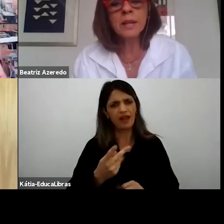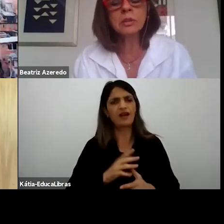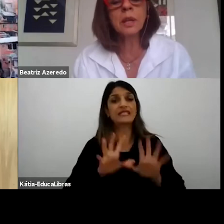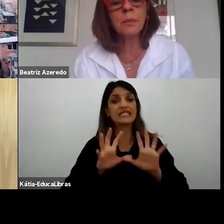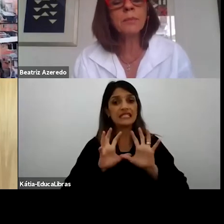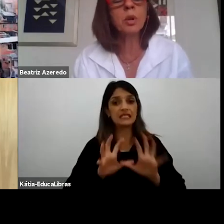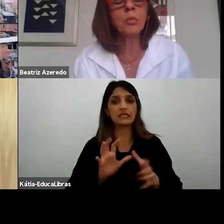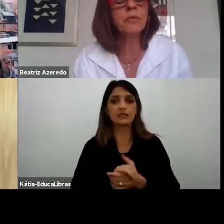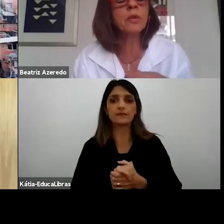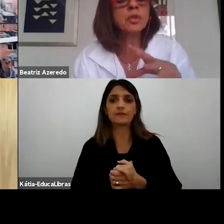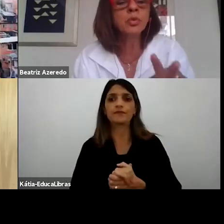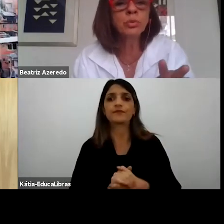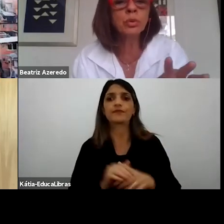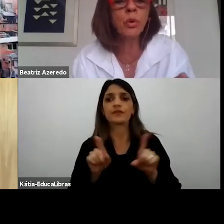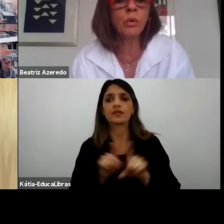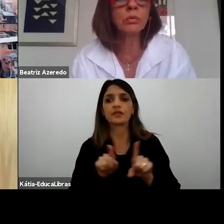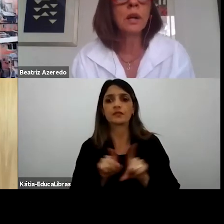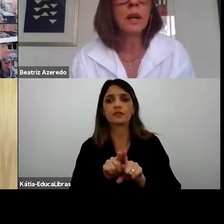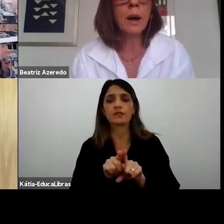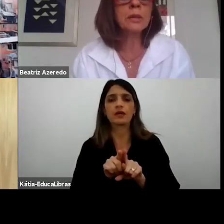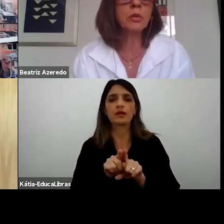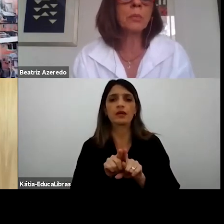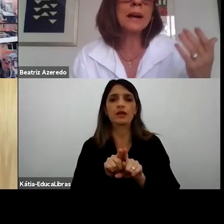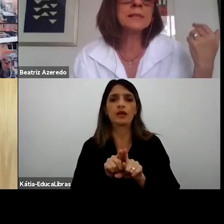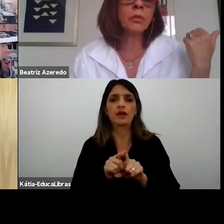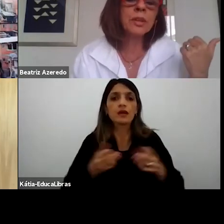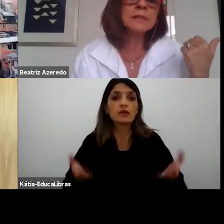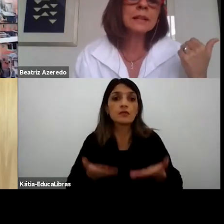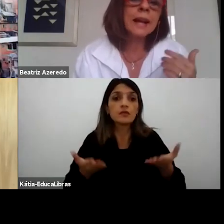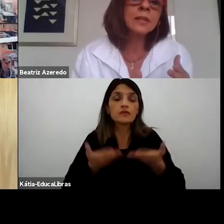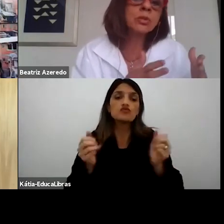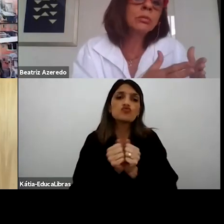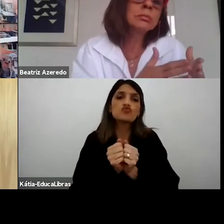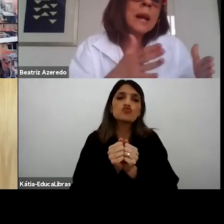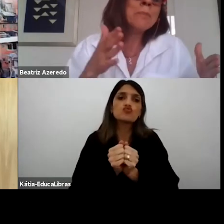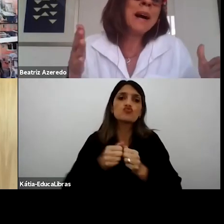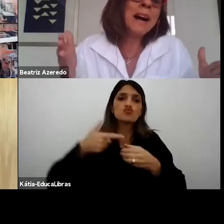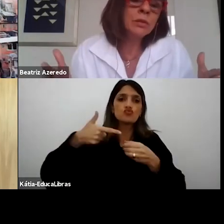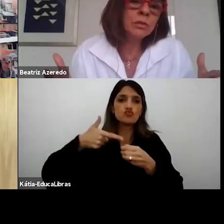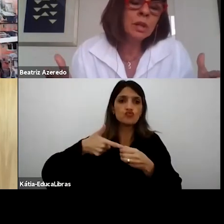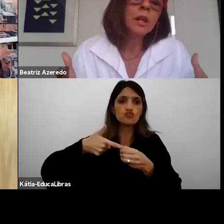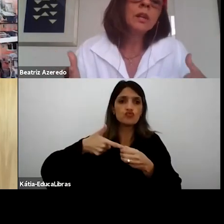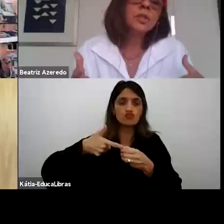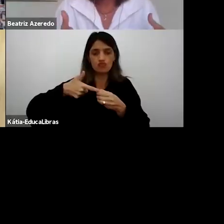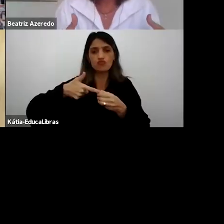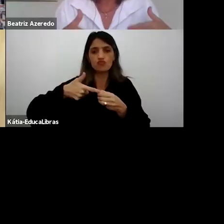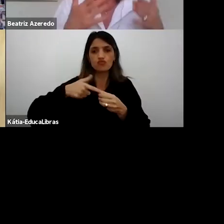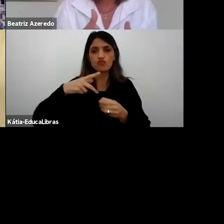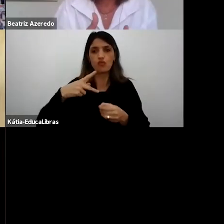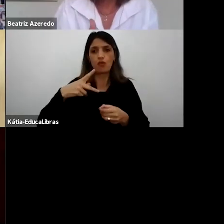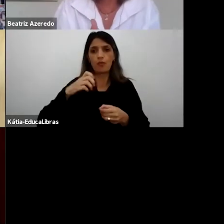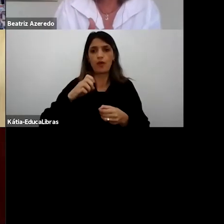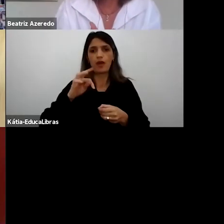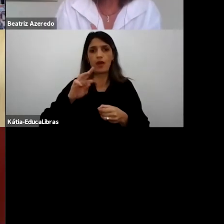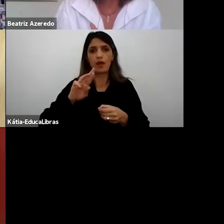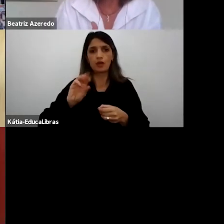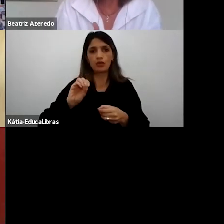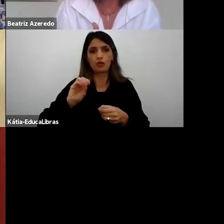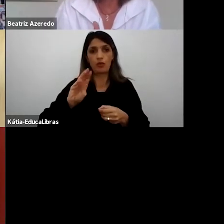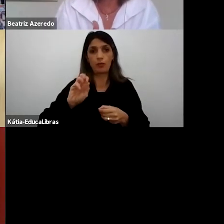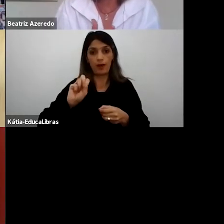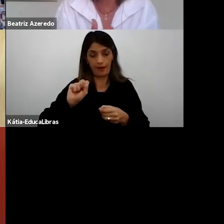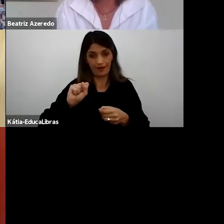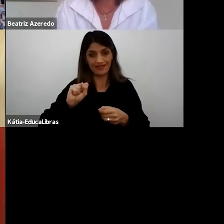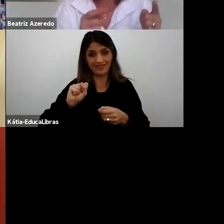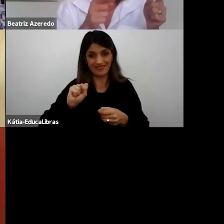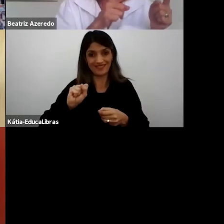especial, a Unesco também promoveu, junto com a Petrobras, há uns anos atrás, todo um trabalho de fortalecimento institucional